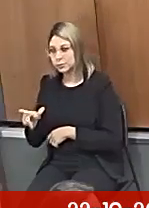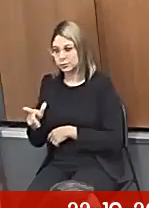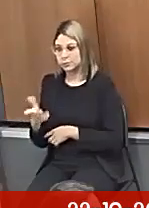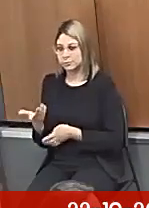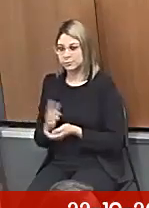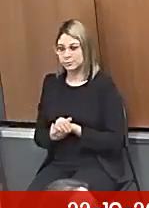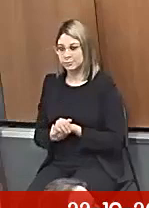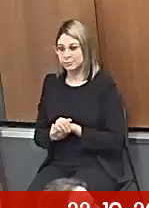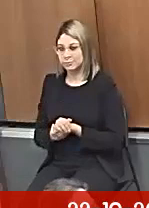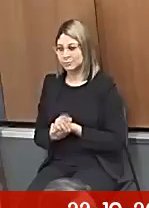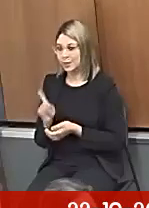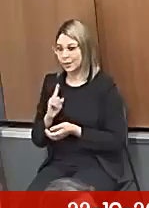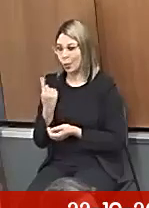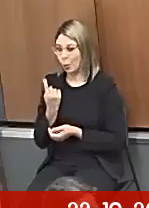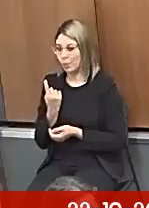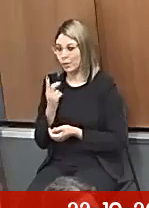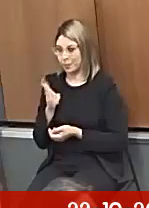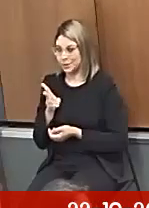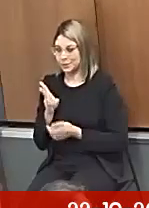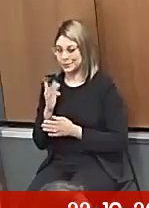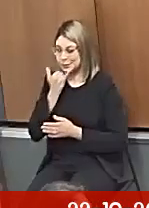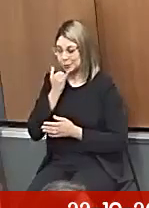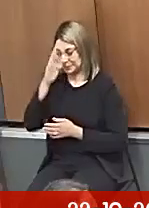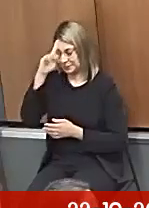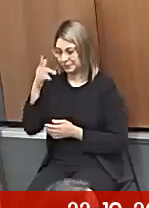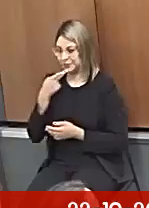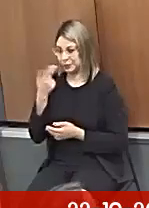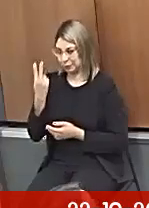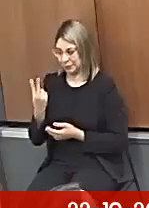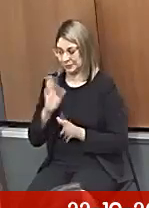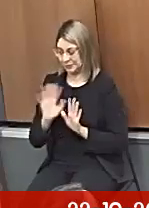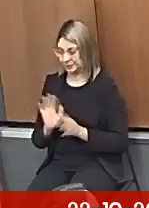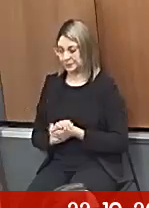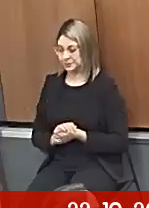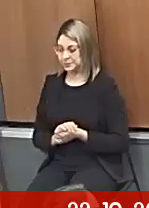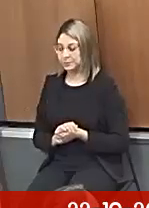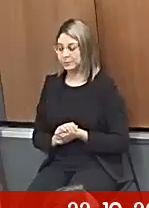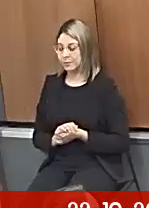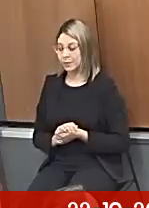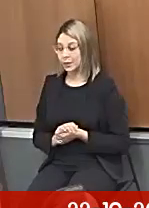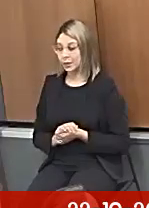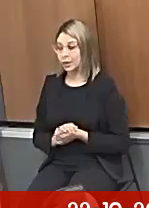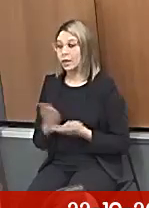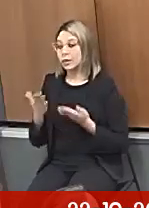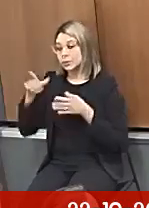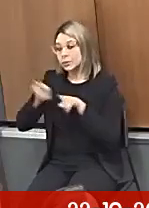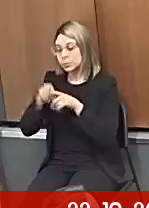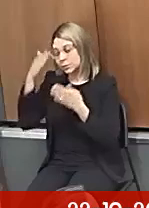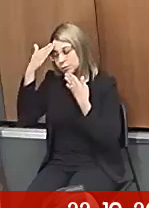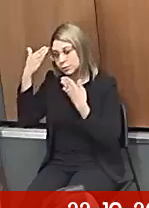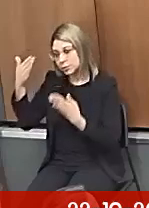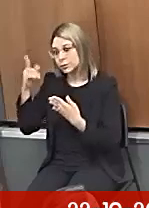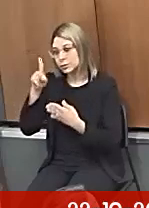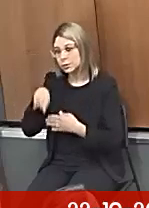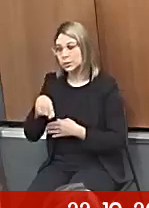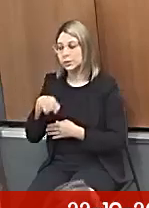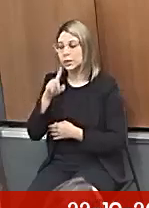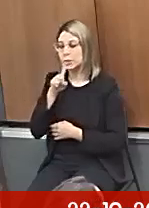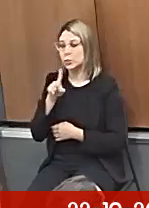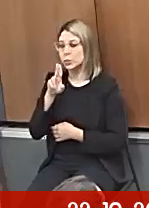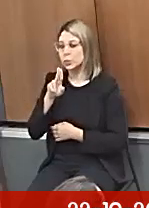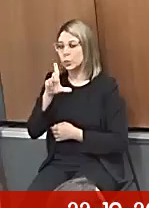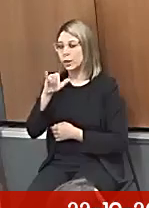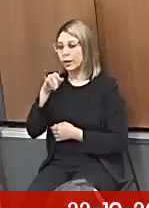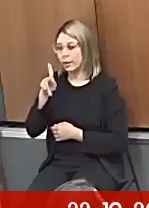Ana Paula? Ah, é você, né? Porque já está aqui. Né? Ok. Quero aqui também agradecer e registrar a presença da Zuleika